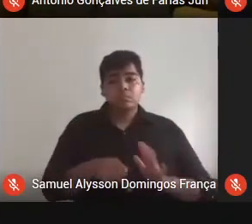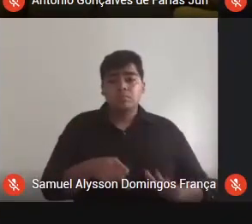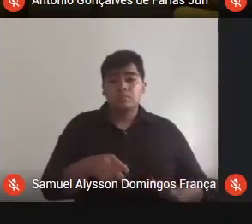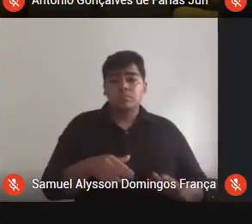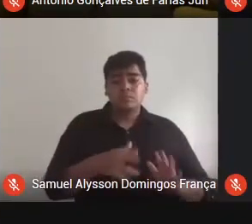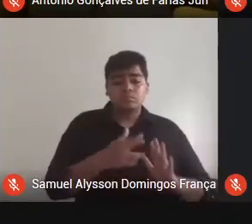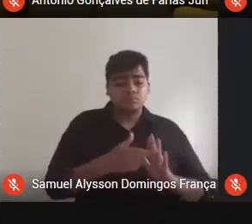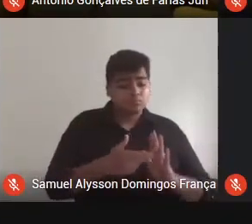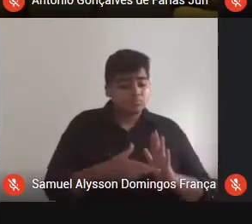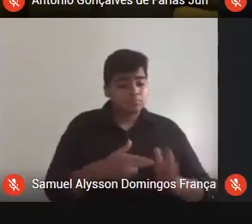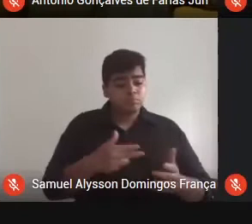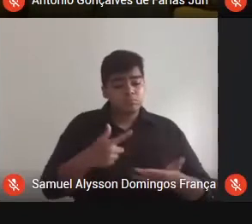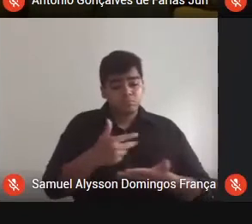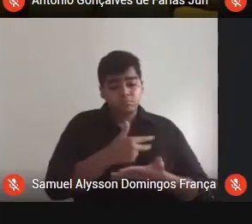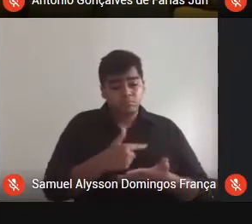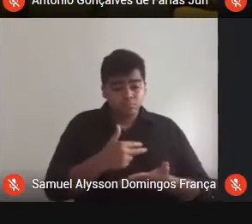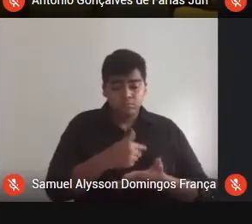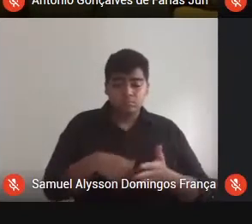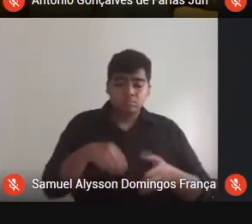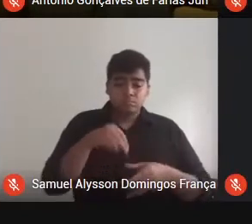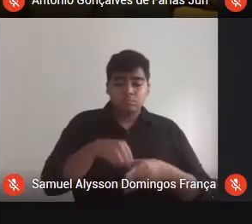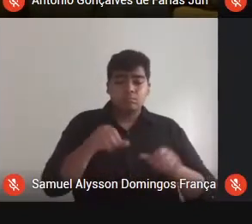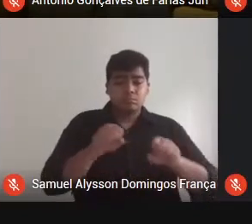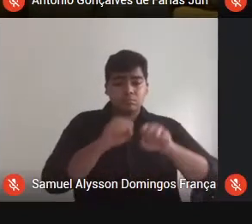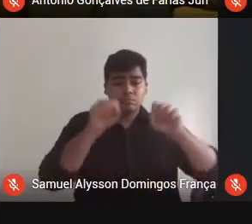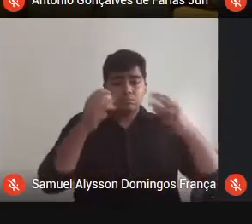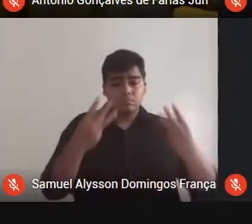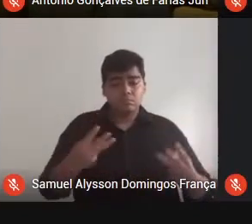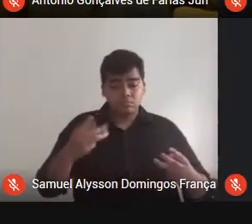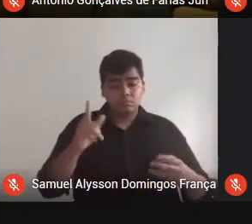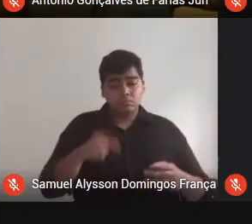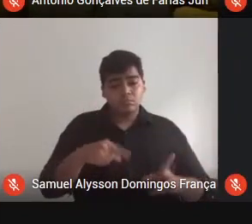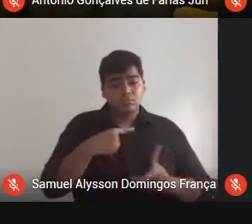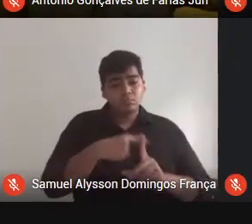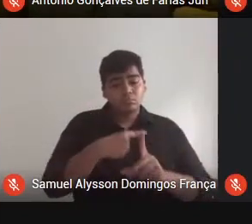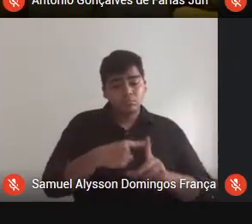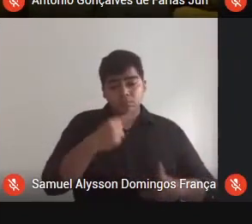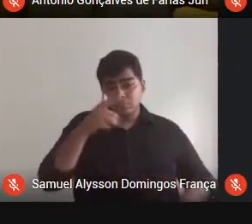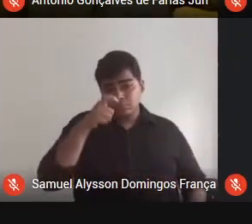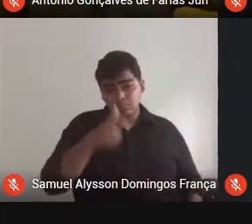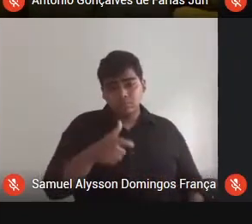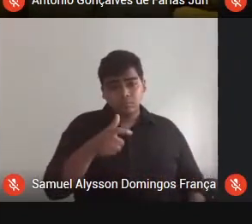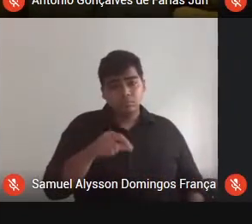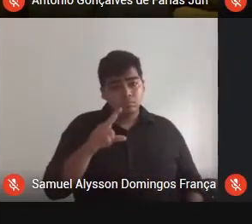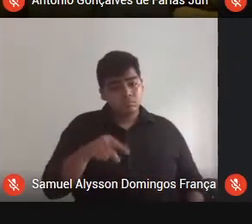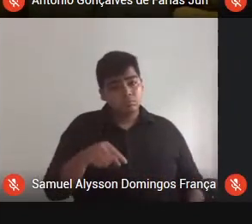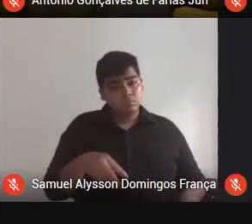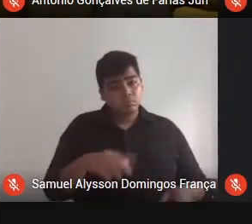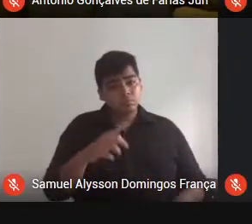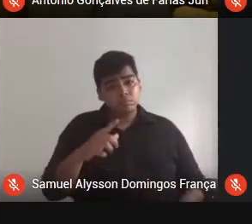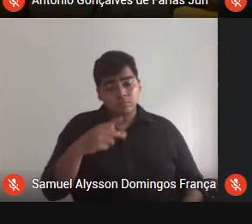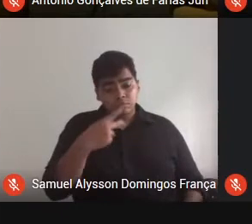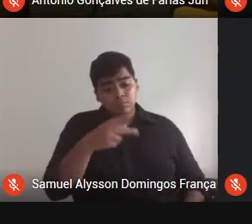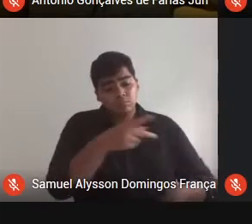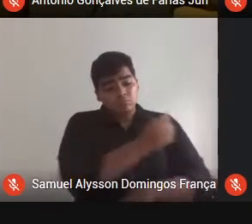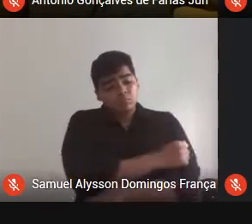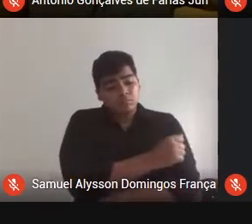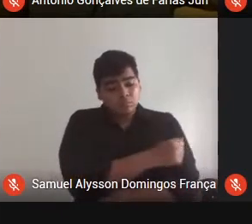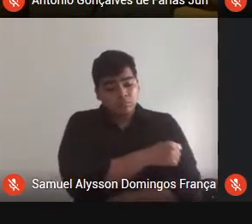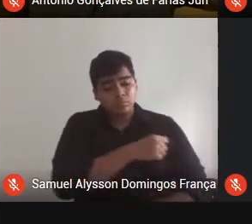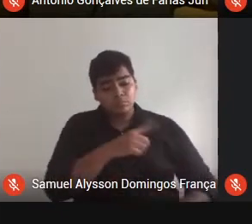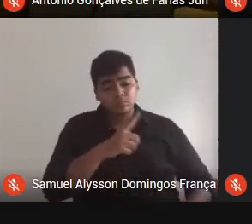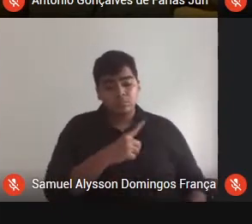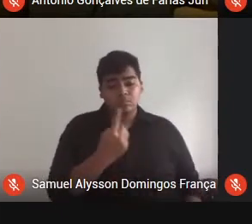e dentro de um único software, né, isso é uma vantagem bem interessante, porque eles entregam dessa maneira. Esse aluno mesmo aqui, ele teve um cliente que era